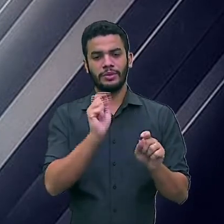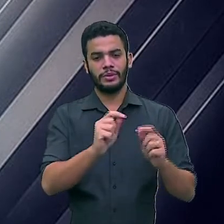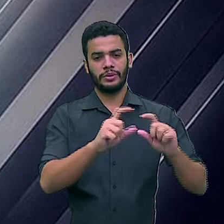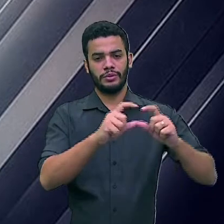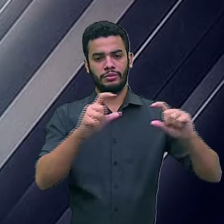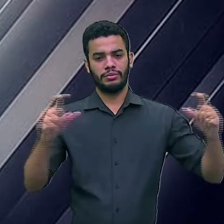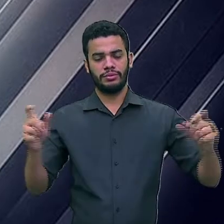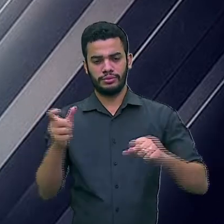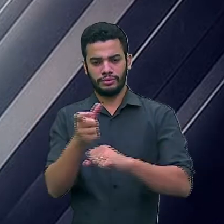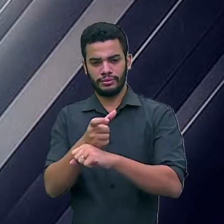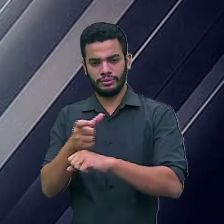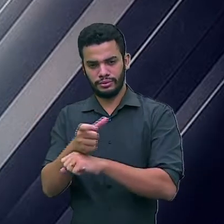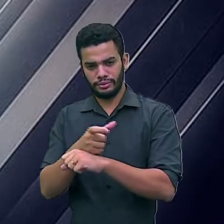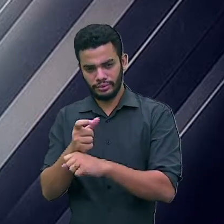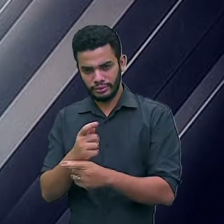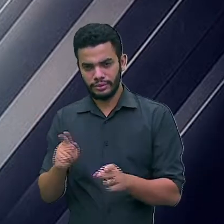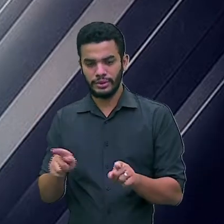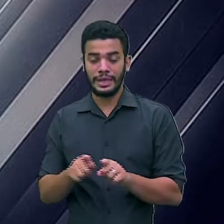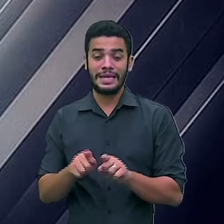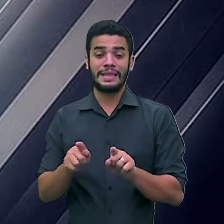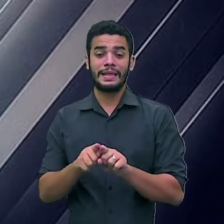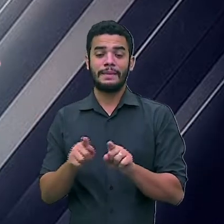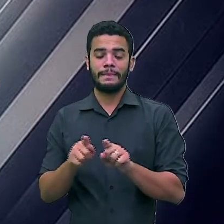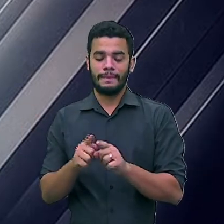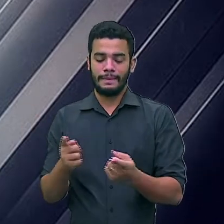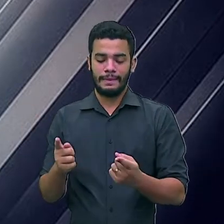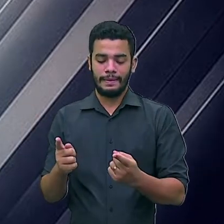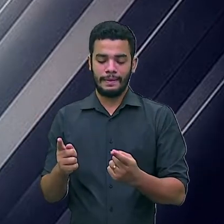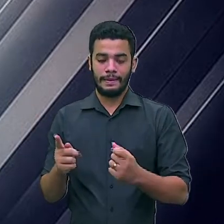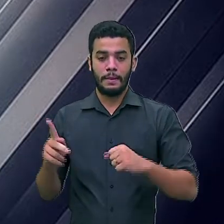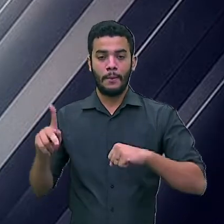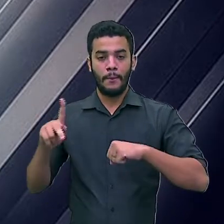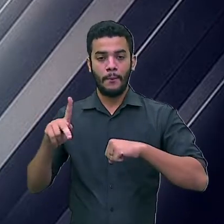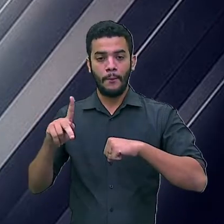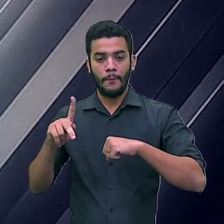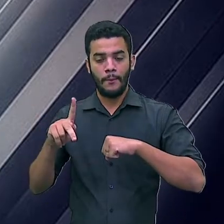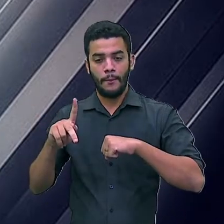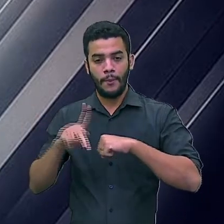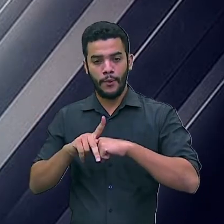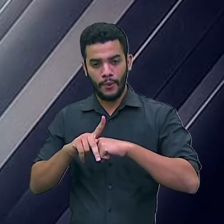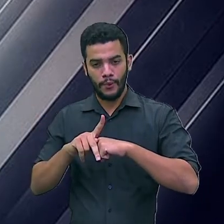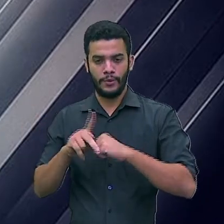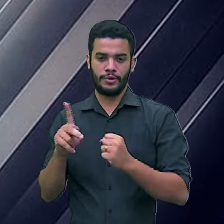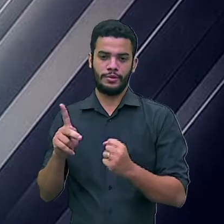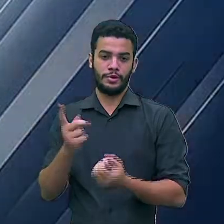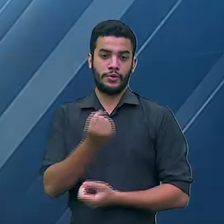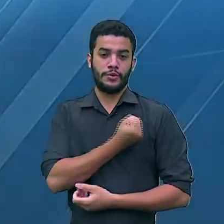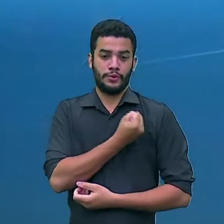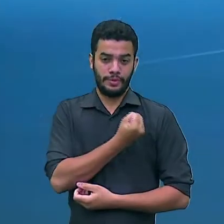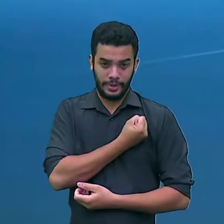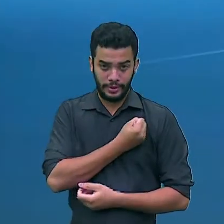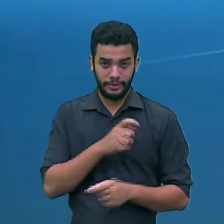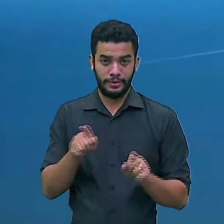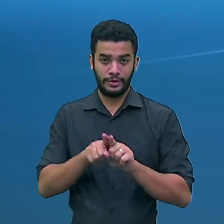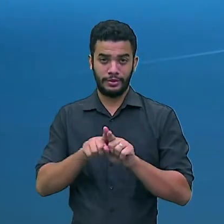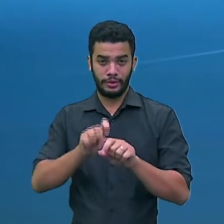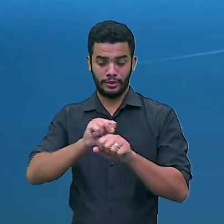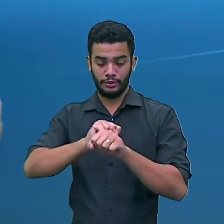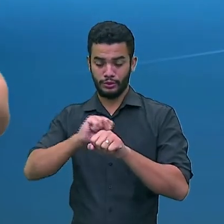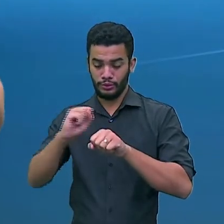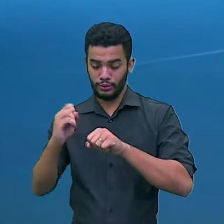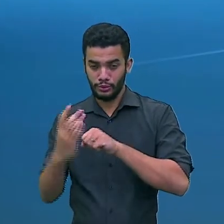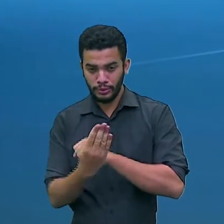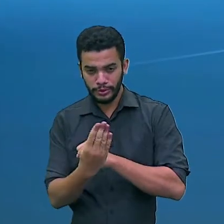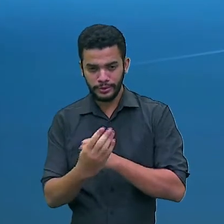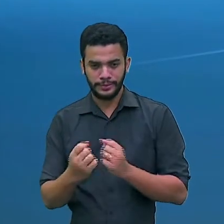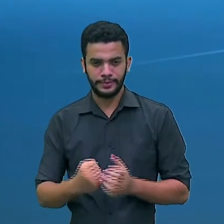pronome numeral e um nome, um substantivo. Sim, vamos para os exemplos.